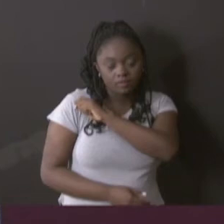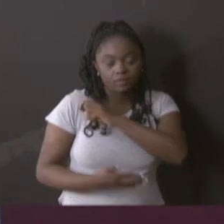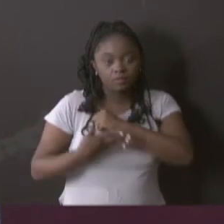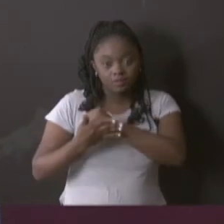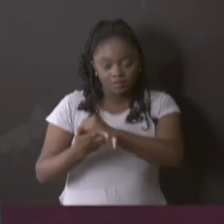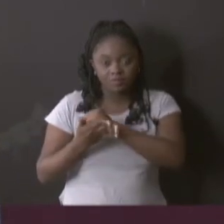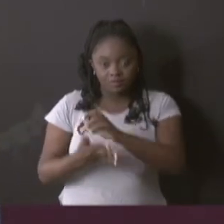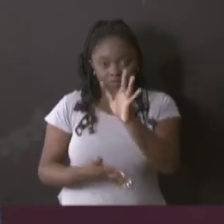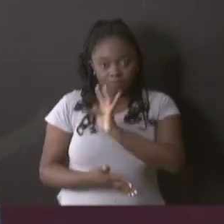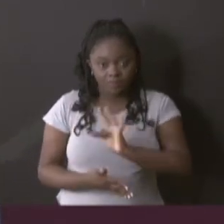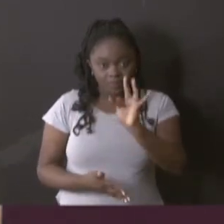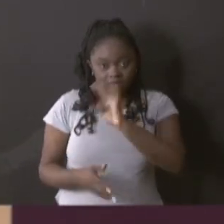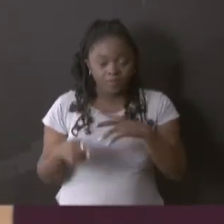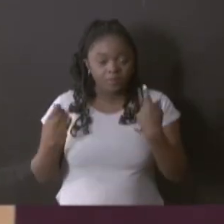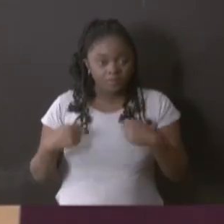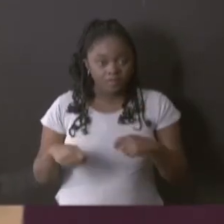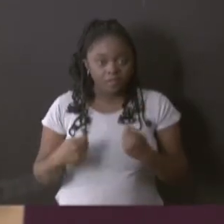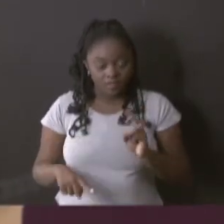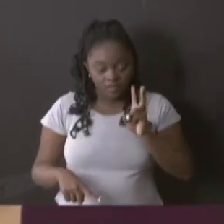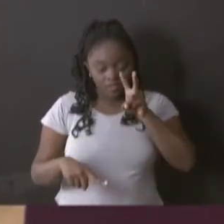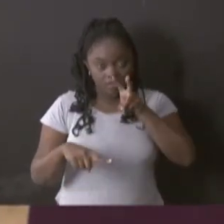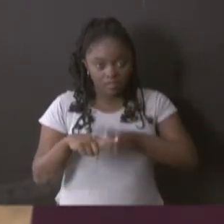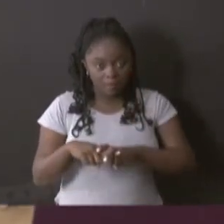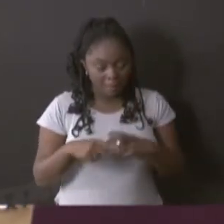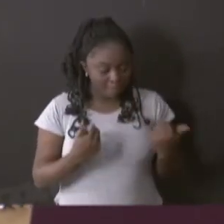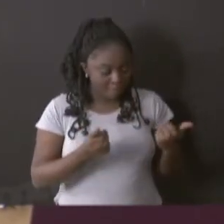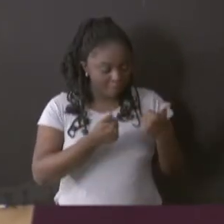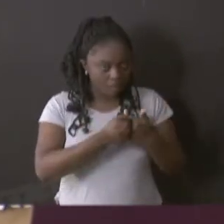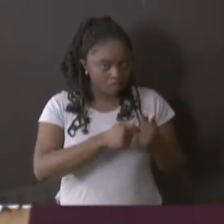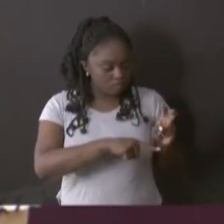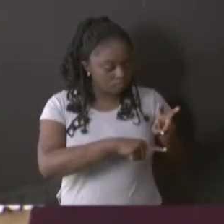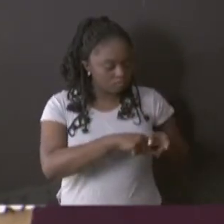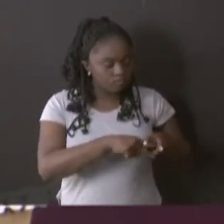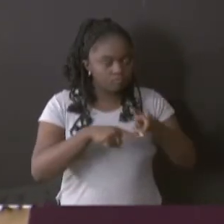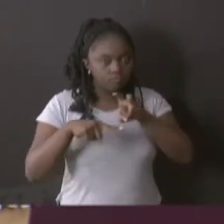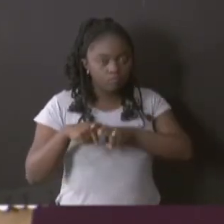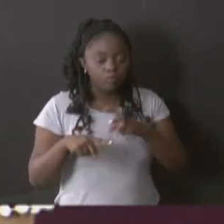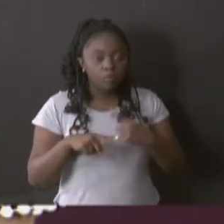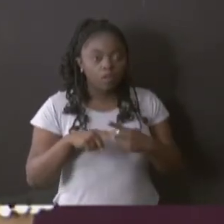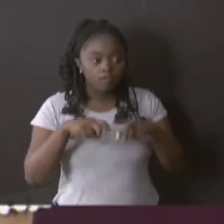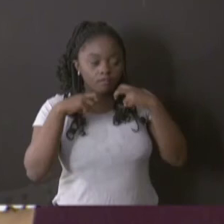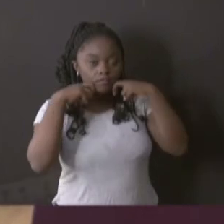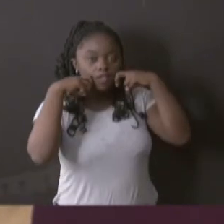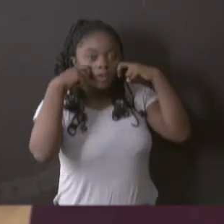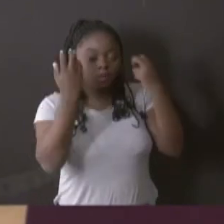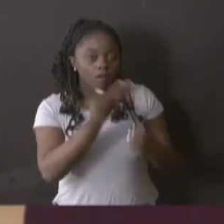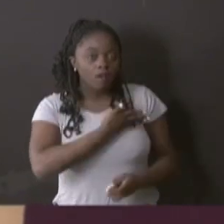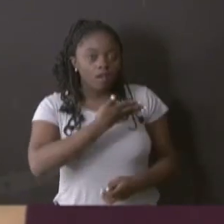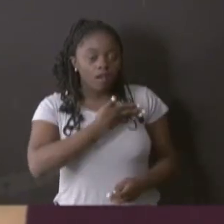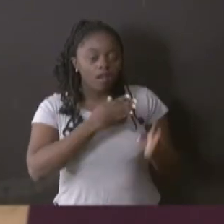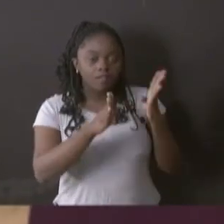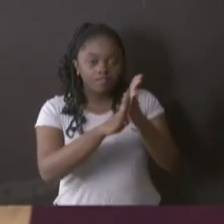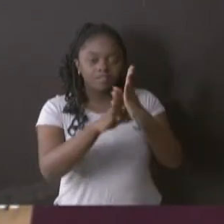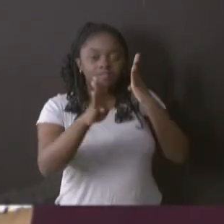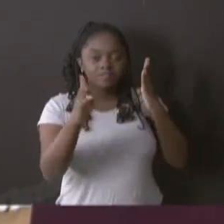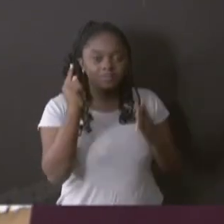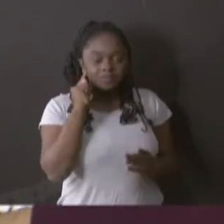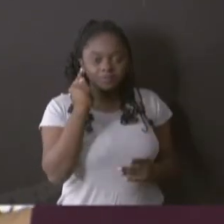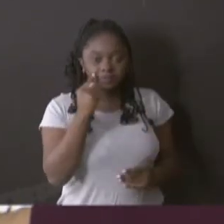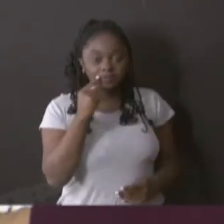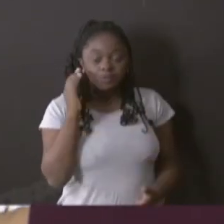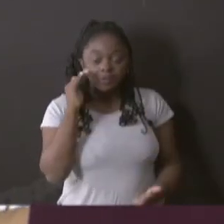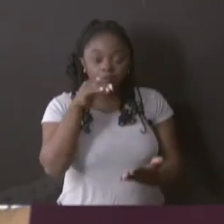sinalizar sentada do lado dele, porque ele tinha vergonha que os colegas soubessem. Gente, que coisa. Até que no final